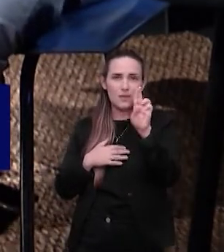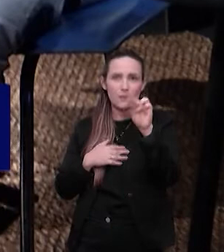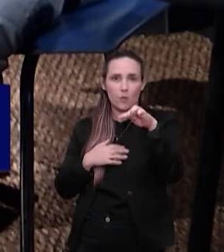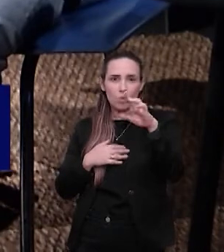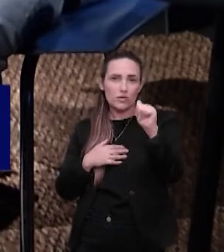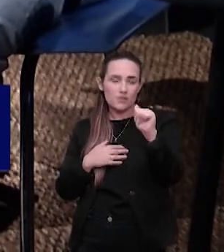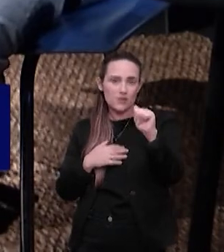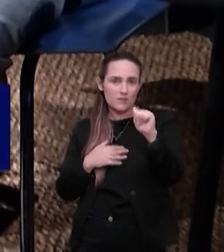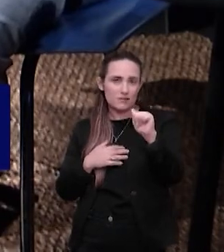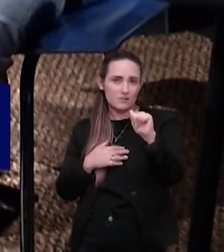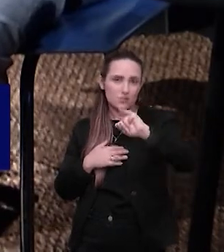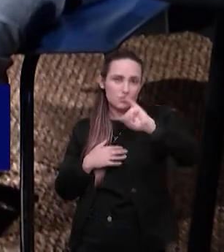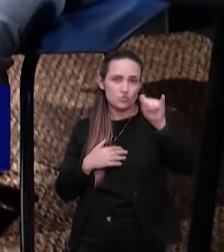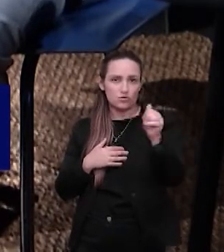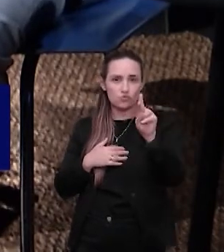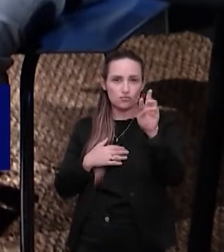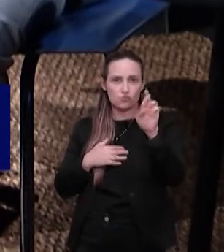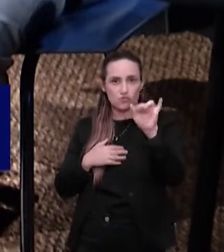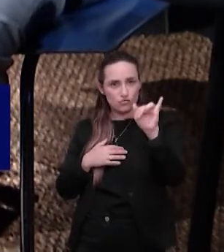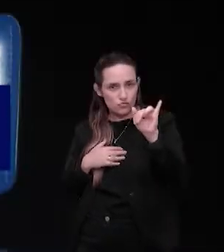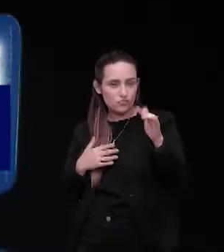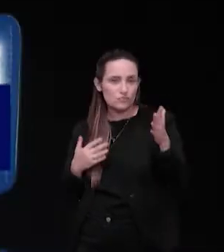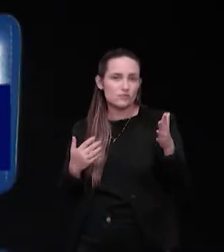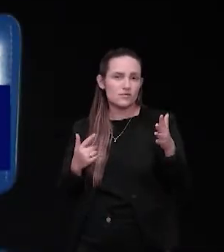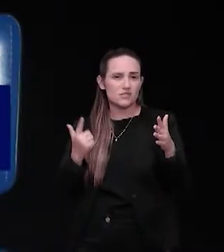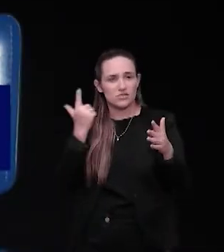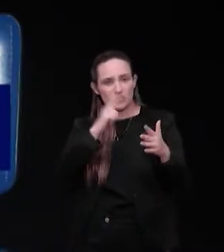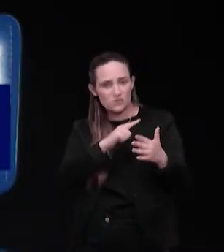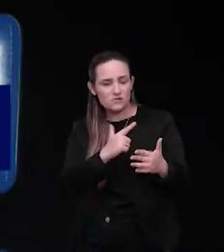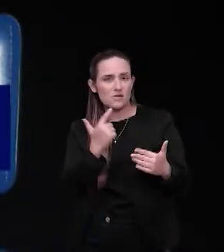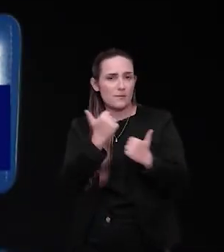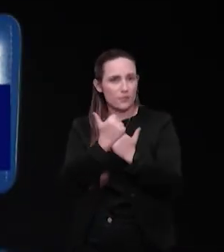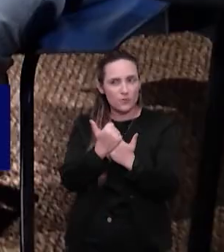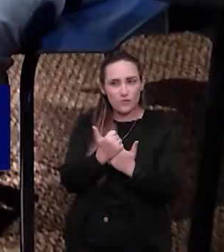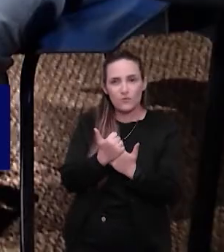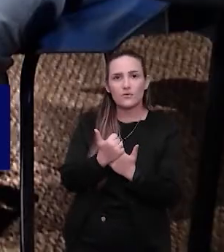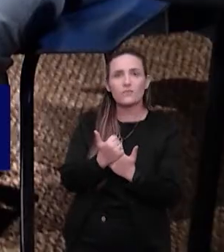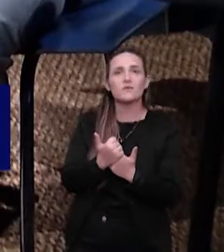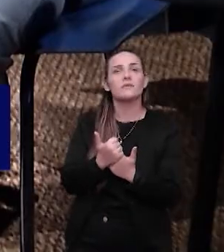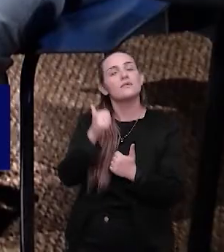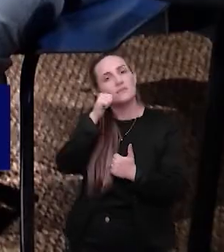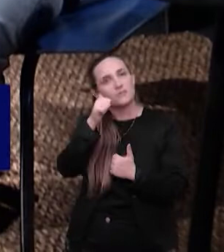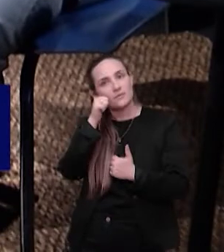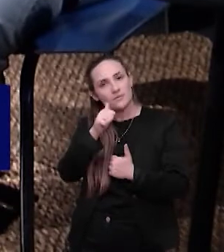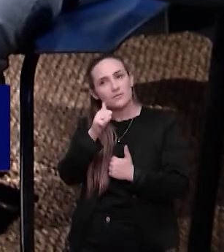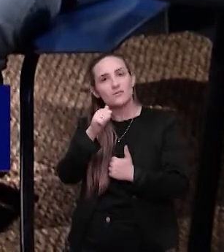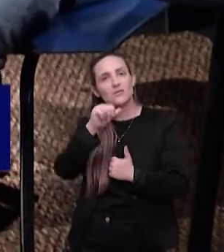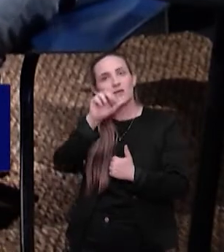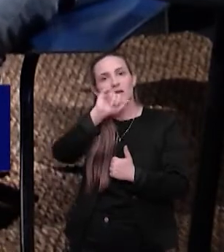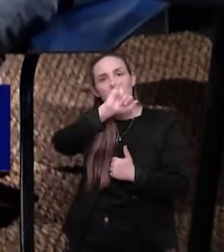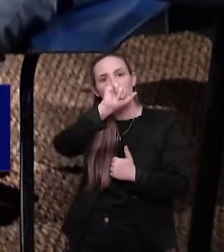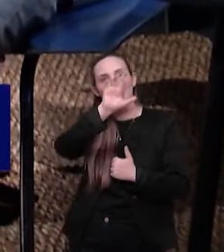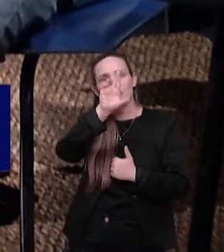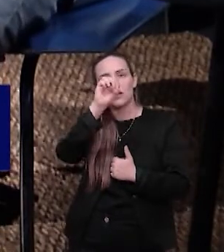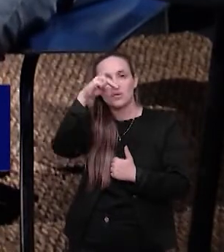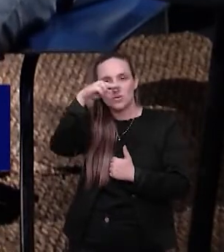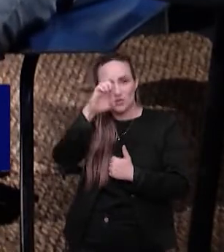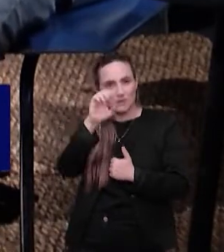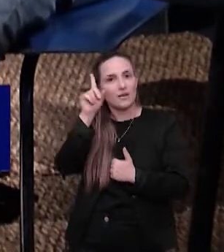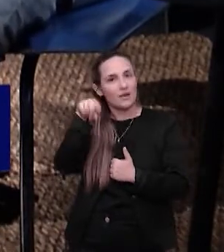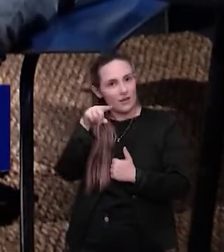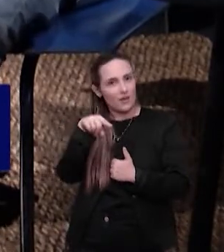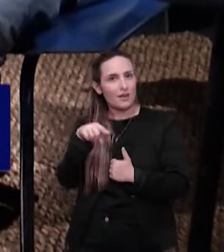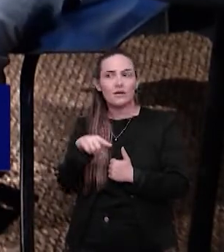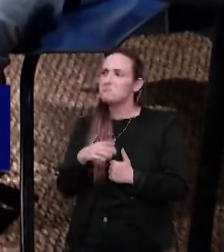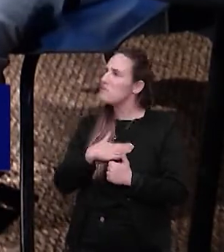Tribuno, então assim, tive apoio de uma procuradora de justiça, que hoje é aposentada, doutora Irone, meu pai também me ajudou. Doutora Irone, meu primeiro estágio foi com a